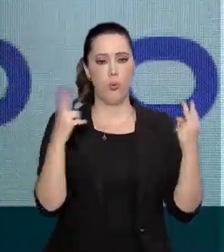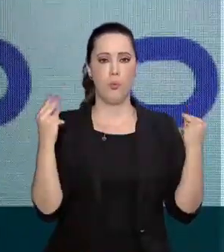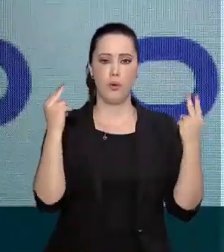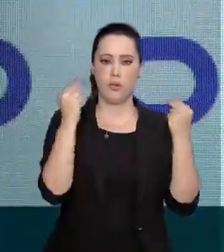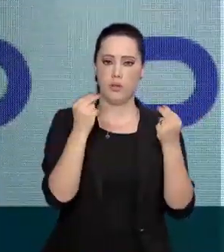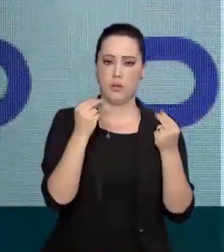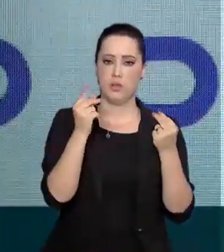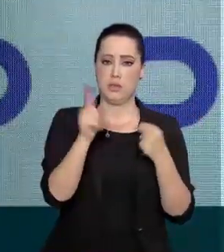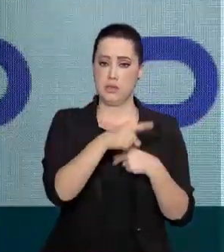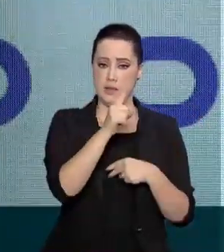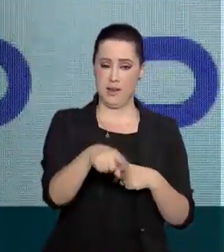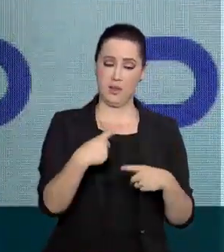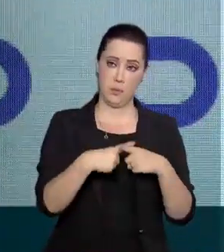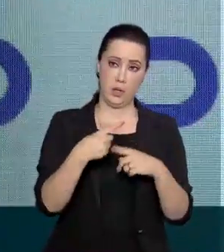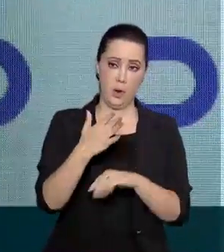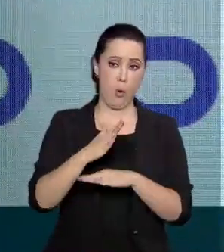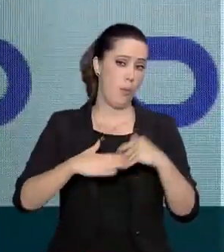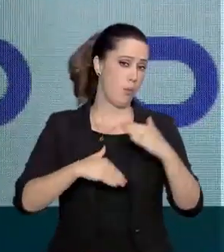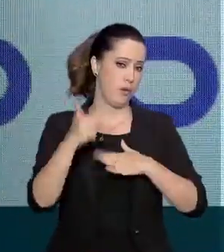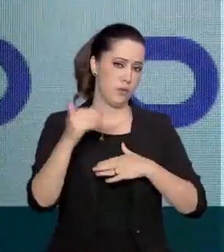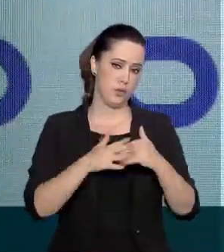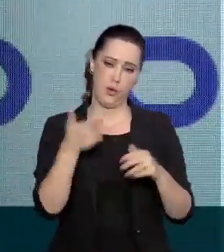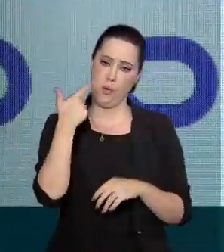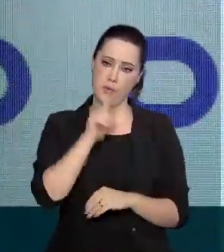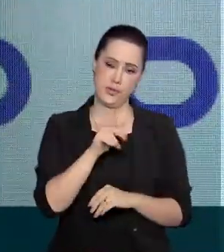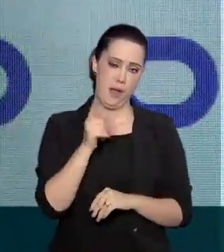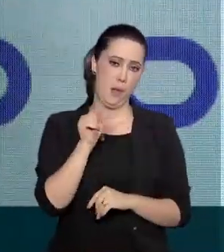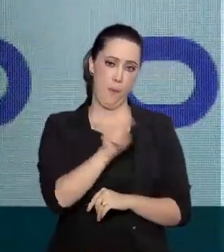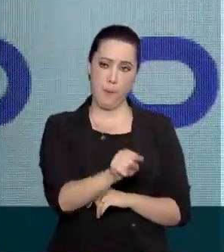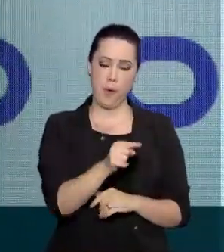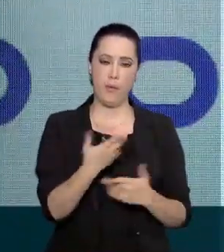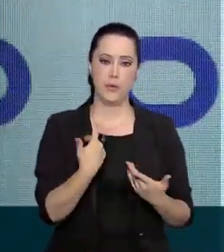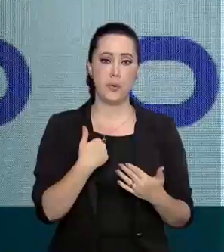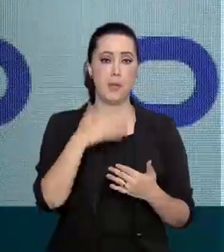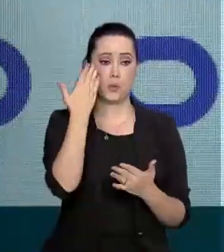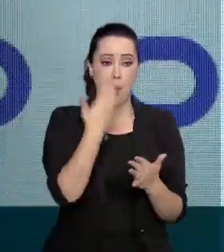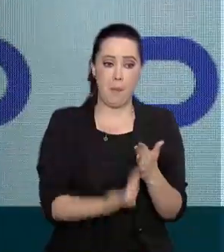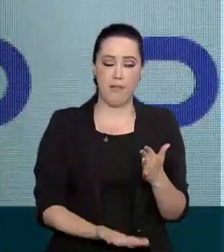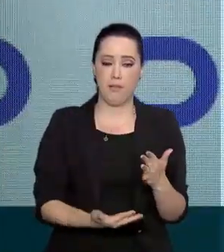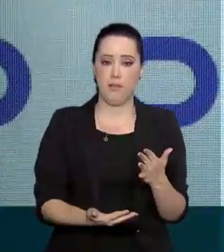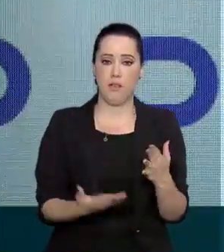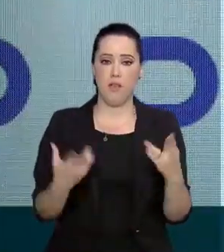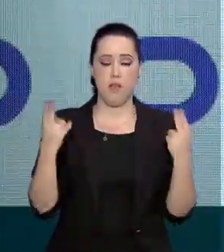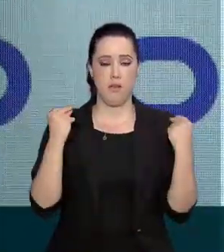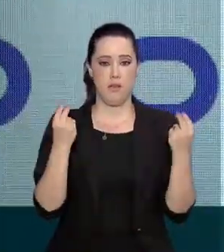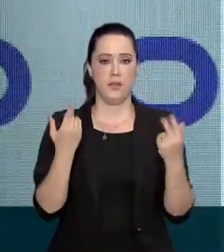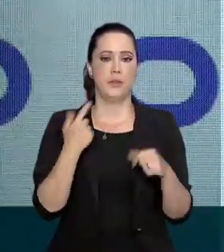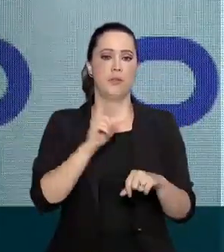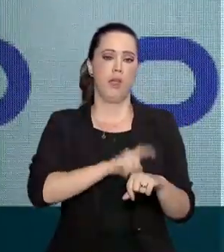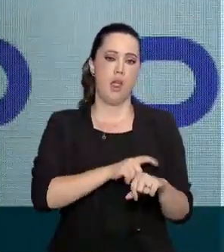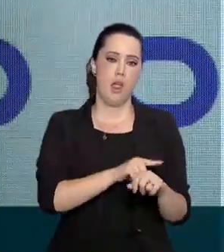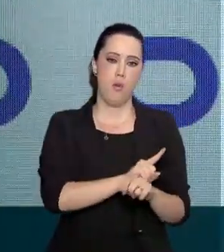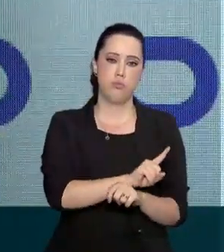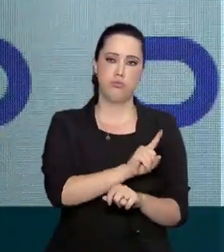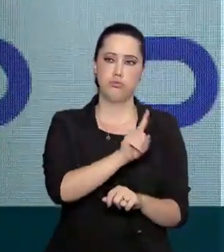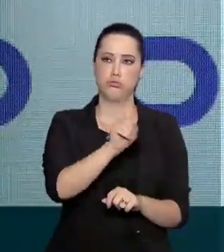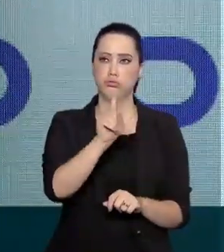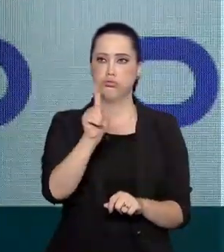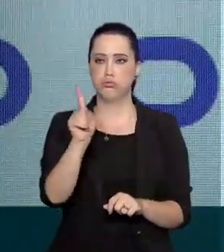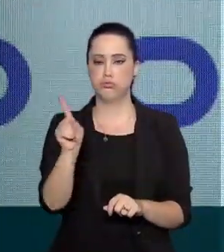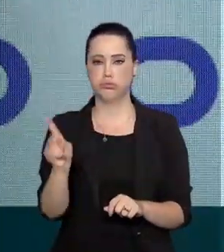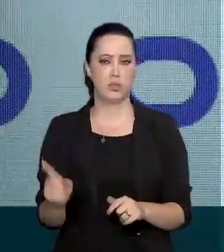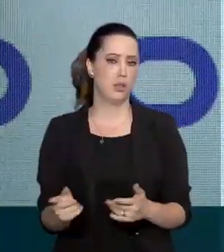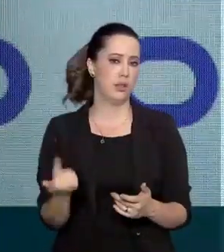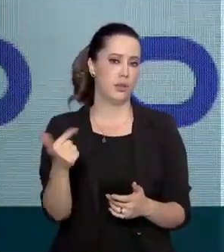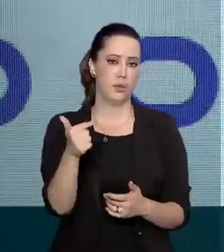profissional, atinge essa pontuação, mais do que perder a carteira de motorista, ele fica por um grande tempo, né, sem a sua